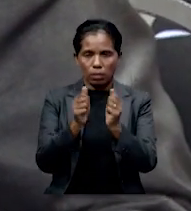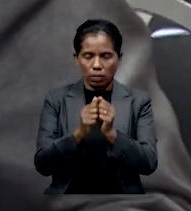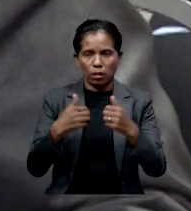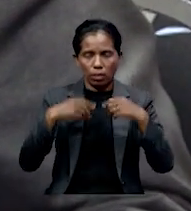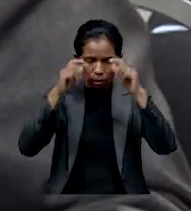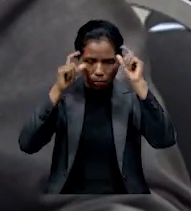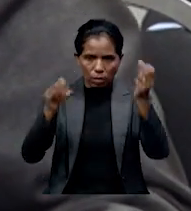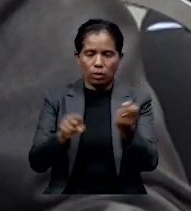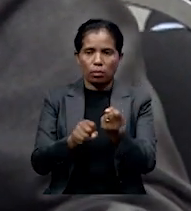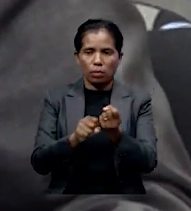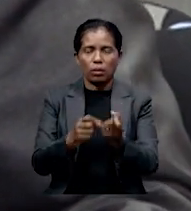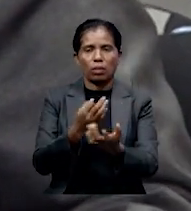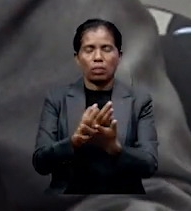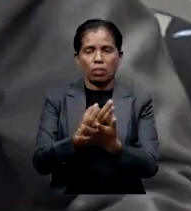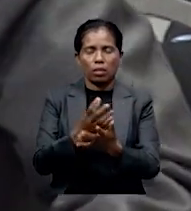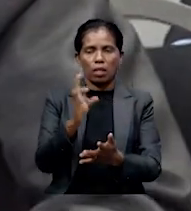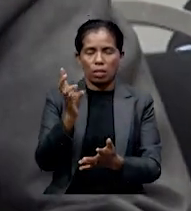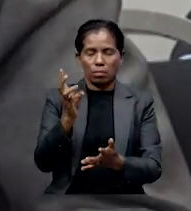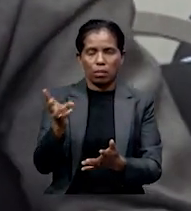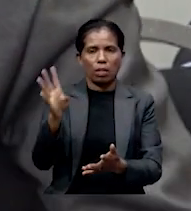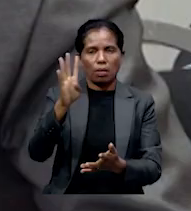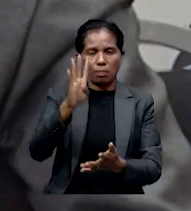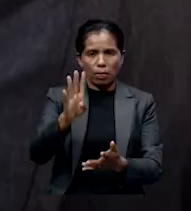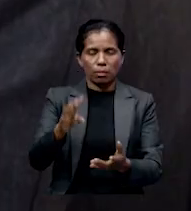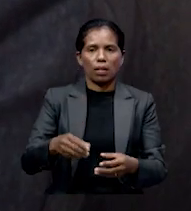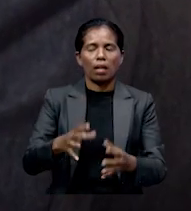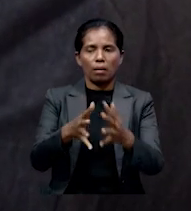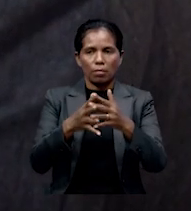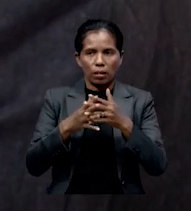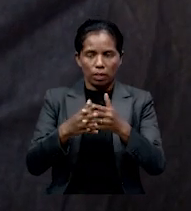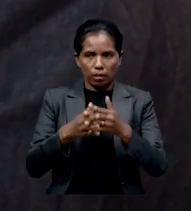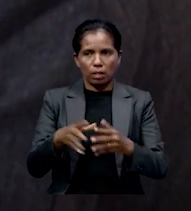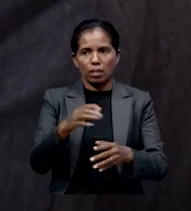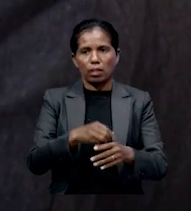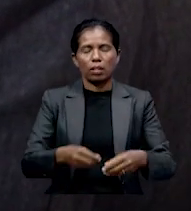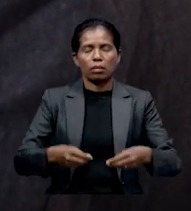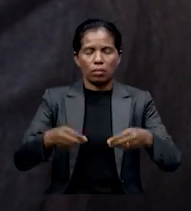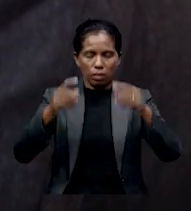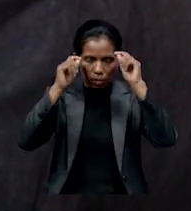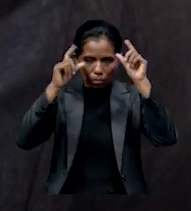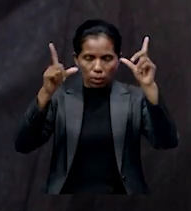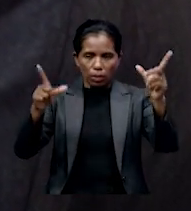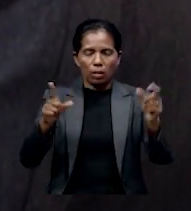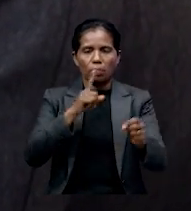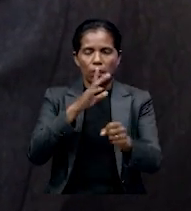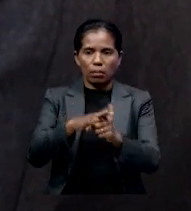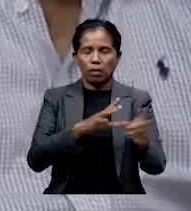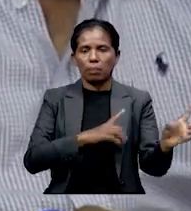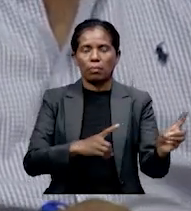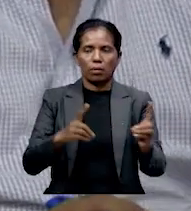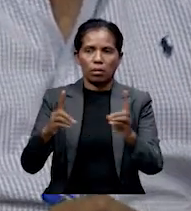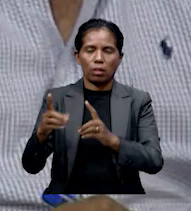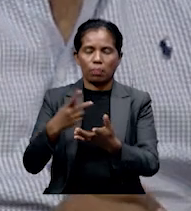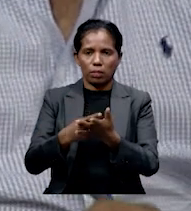se contribui o san tokong neng nulu resinhat ba América hodi demonstra Timor ne compromisso atu implementa duni projeto